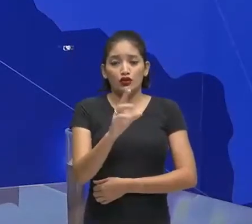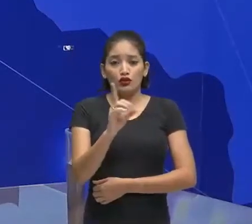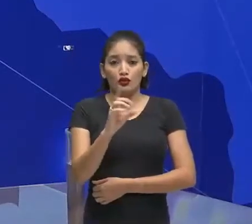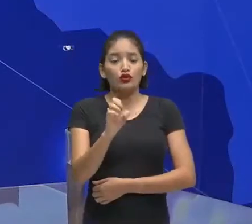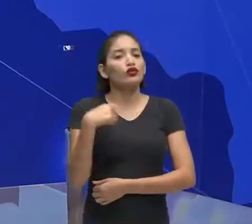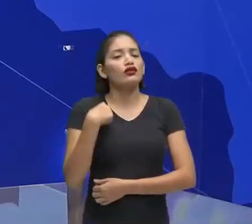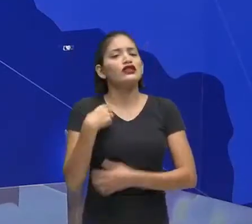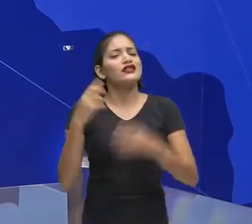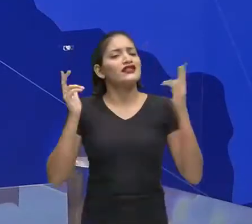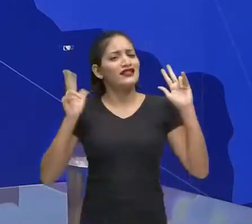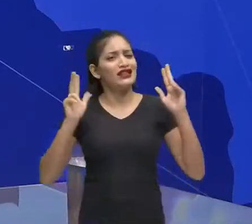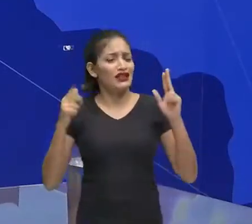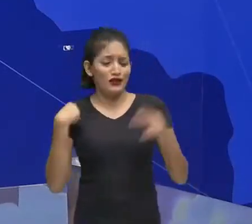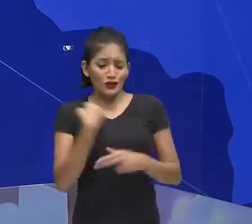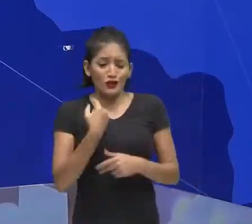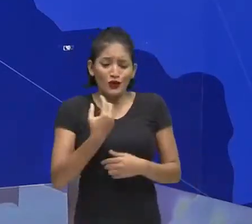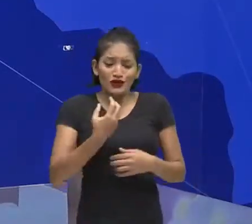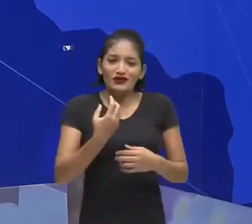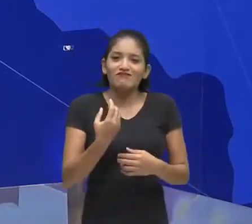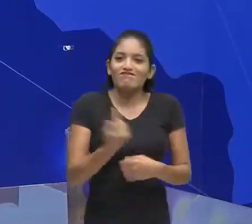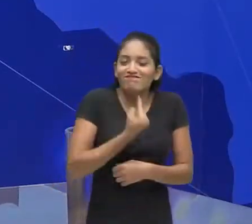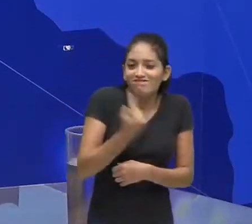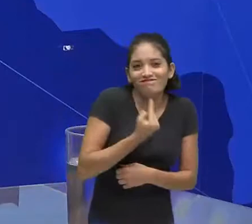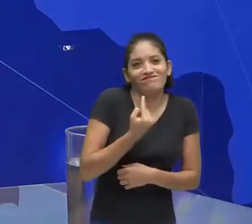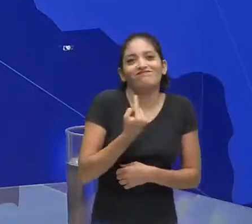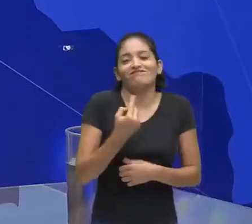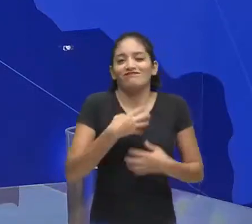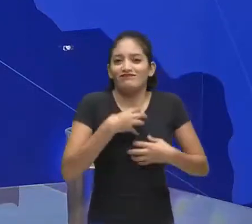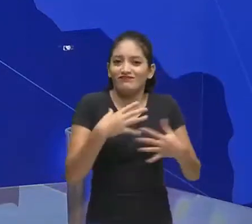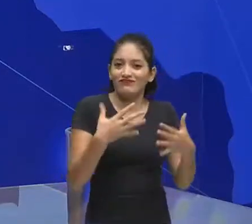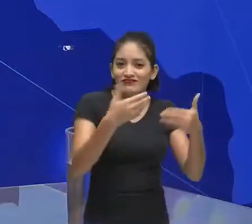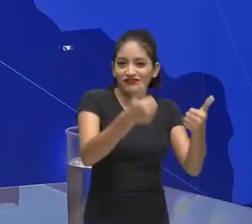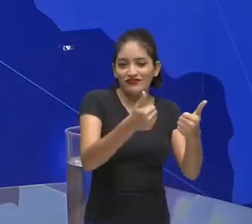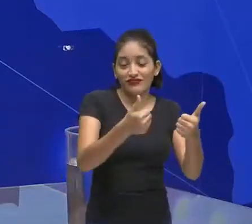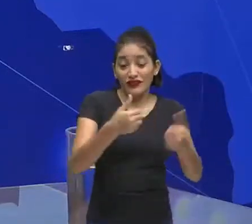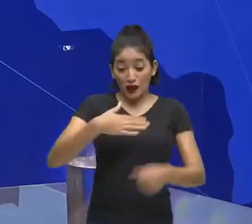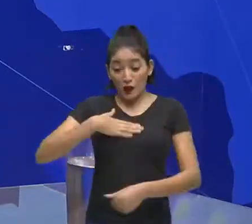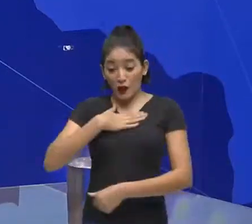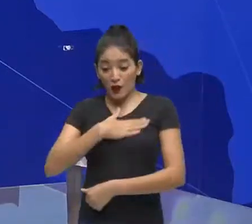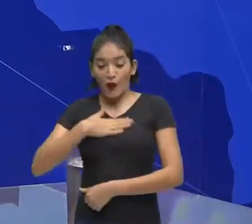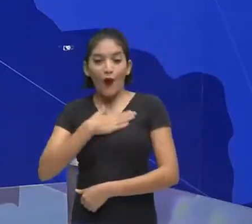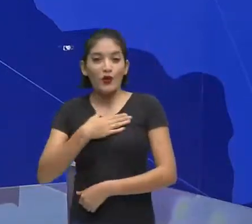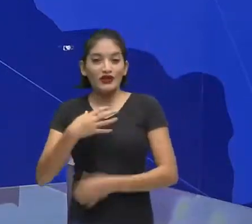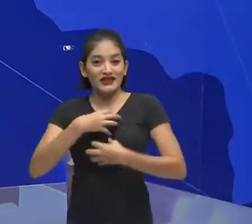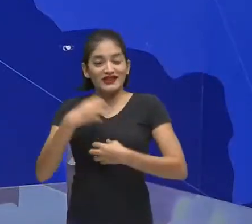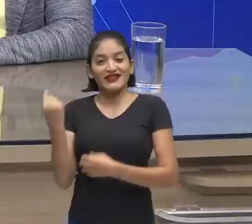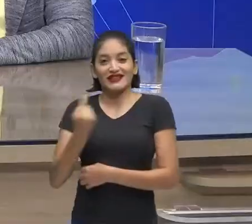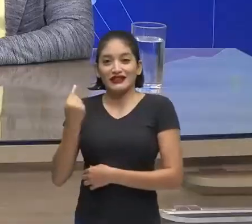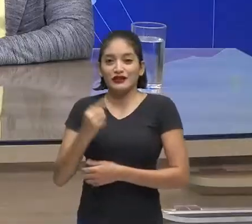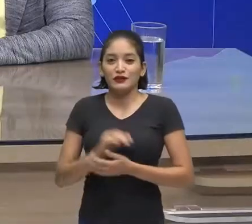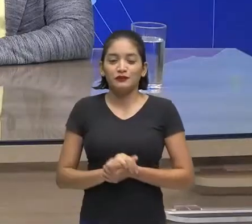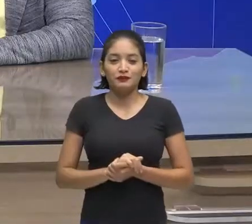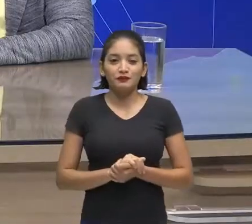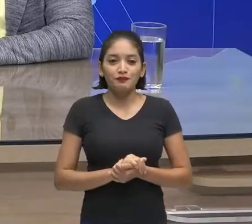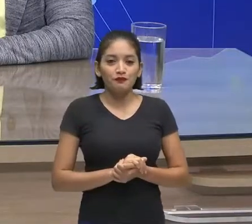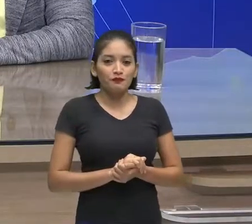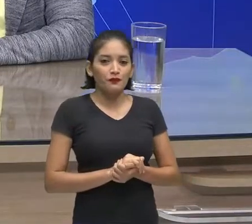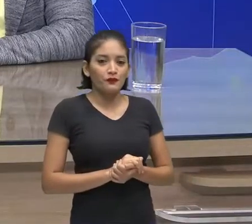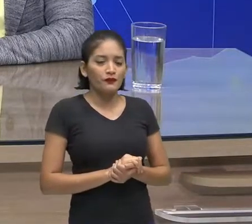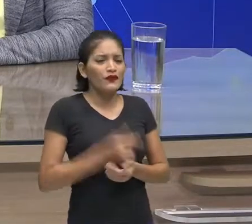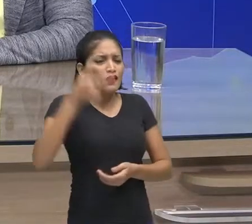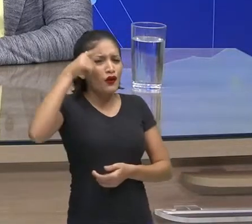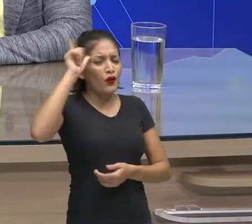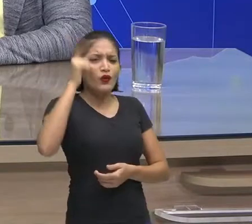companhia. A gente se aproveita nesse momento. E goste da sua companhia. Goste da sua companhia. Ontem foi muito engraçado que eu disse, eu